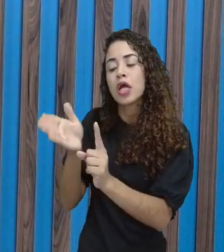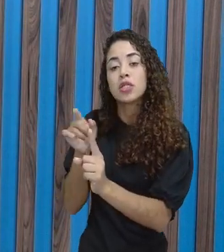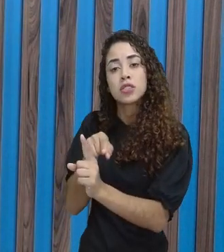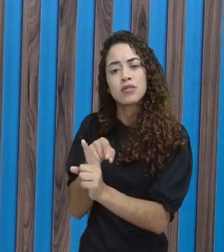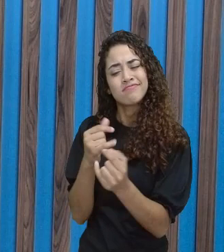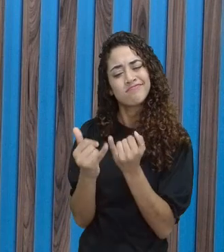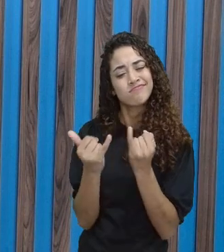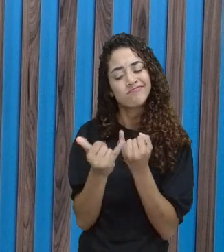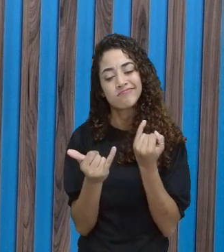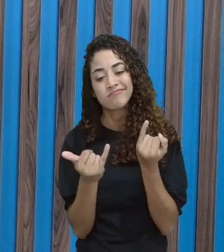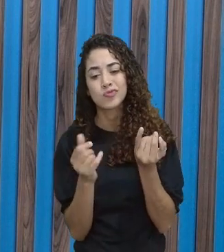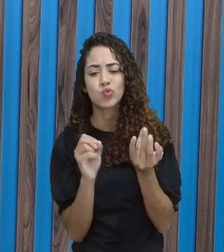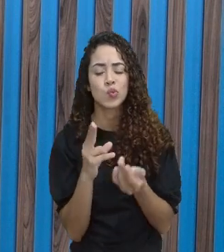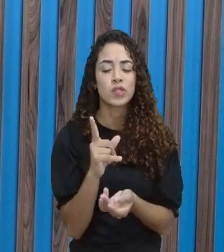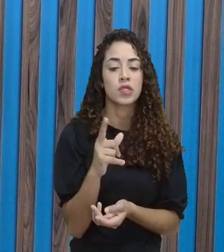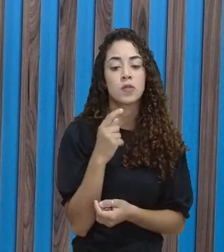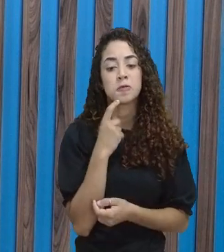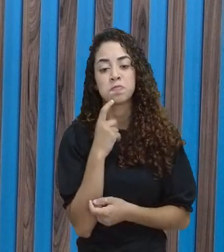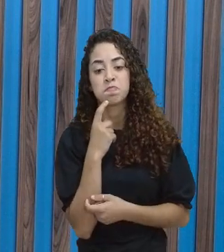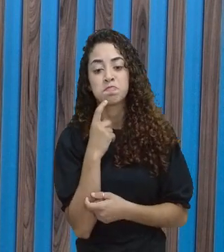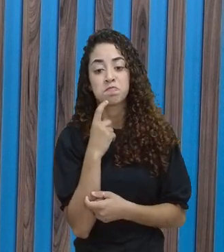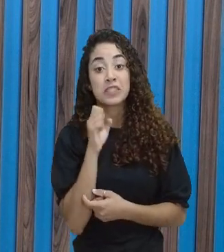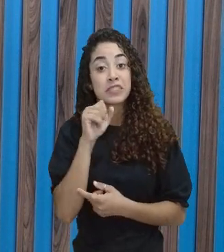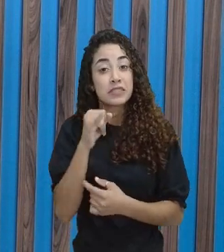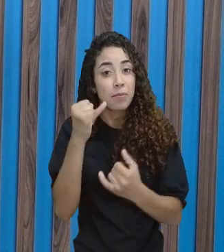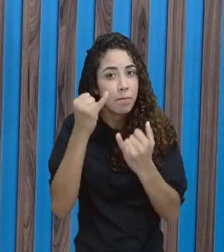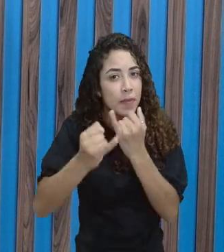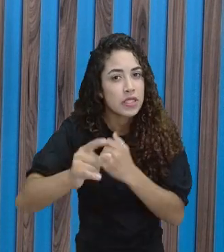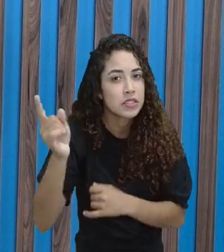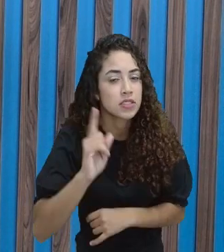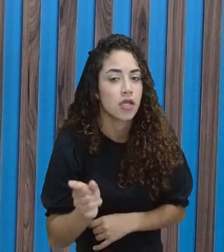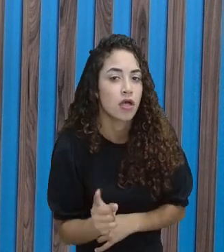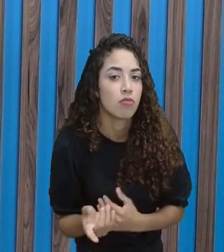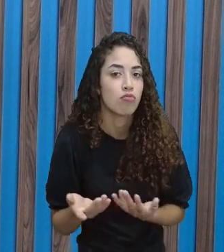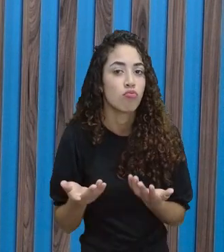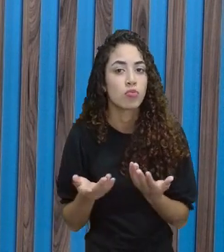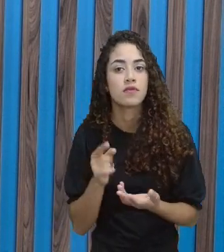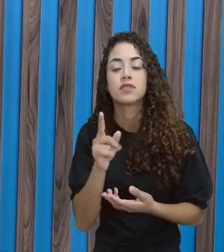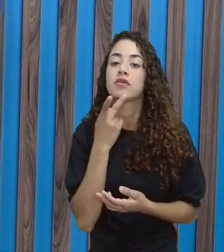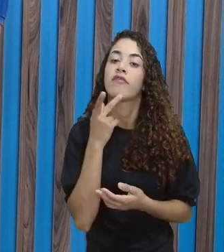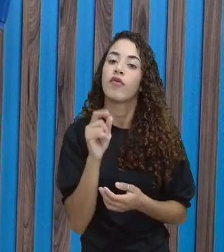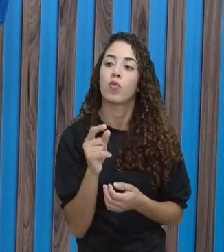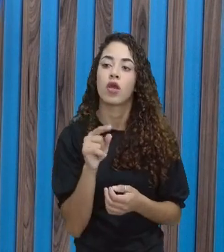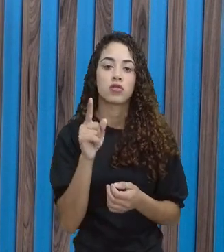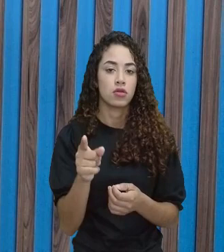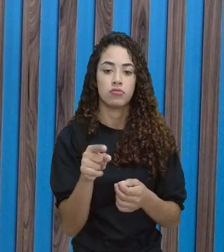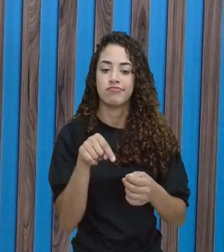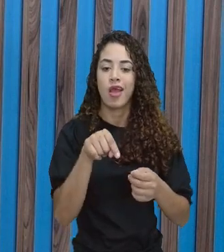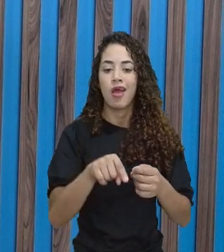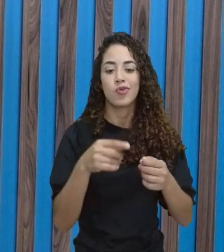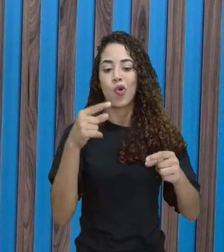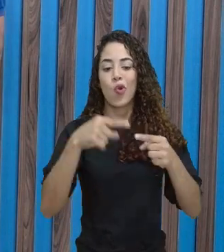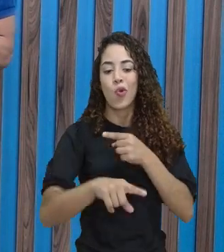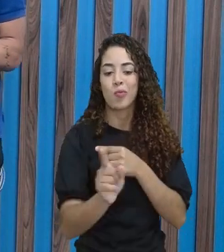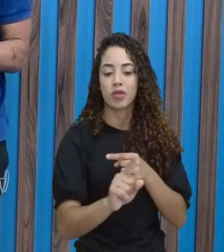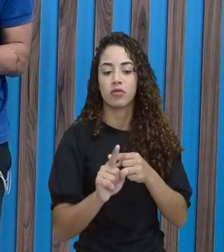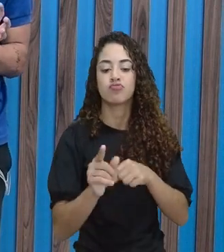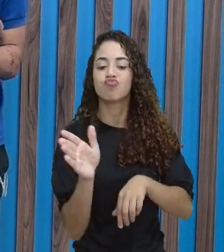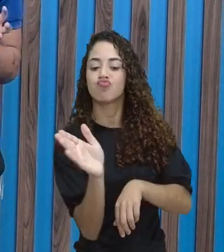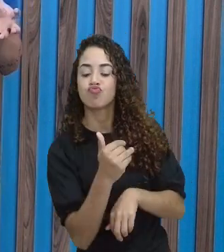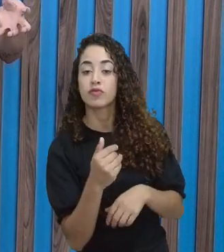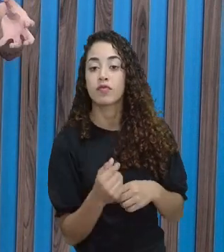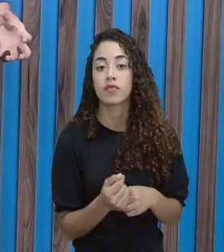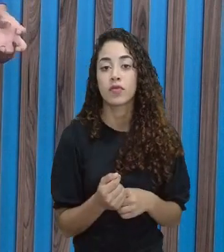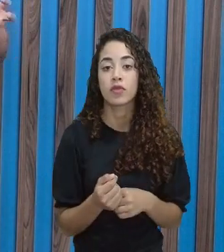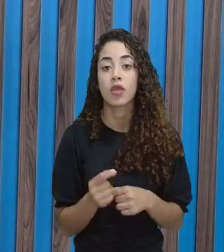que parece ou não? E aí, se não parecer, né? Aí você diz, não, então não é aqui. Aí você tira. Depois você vai